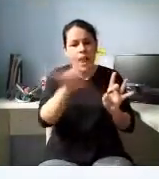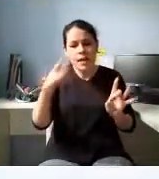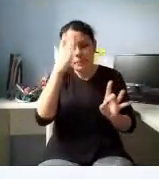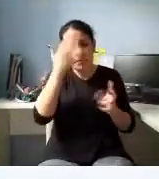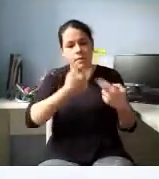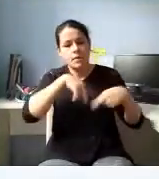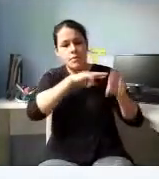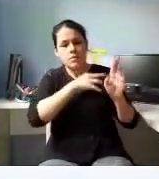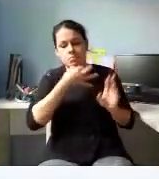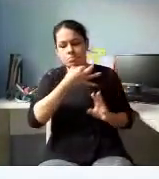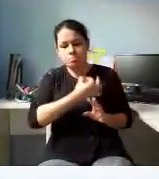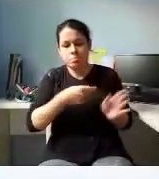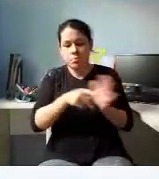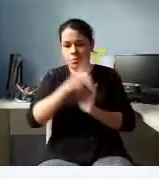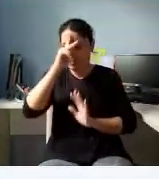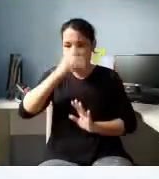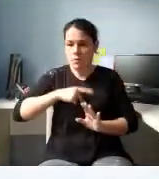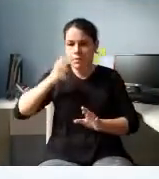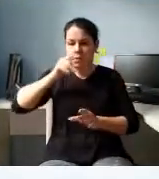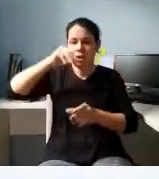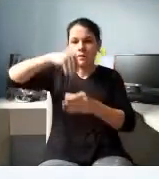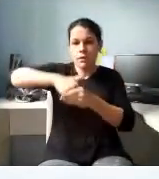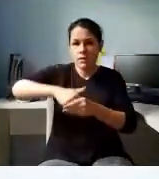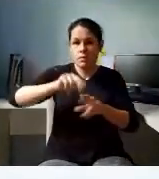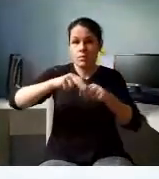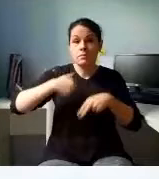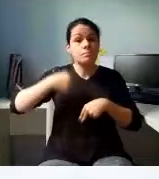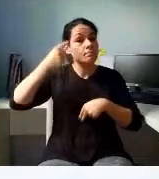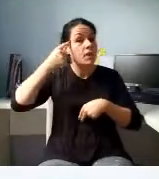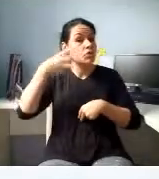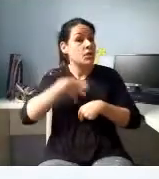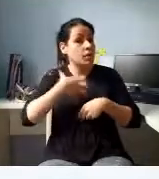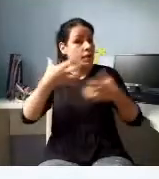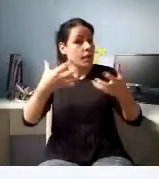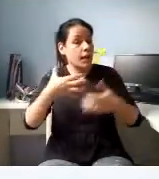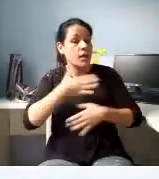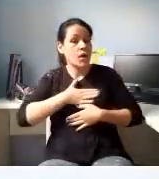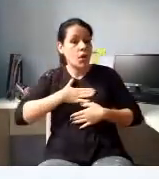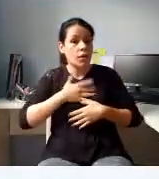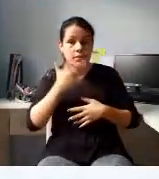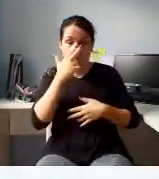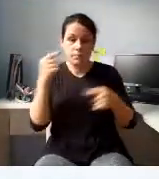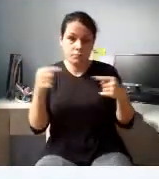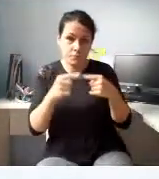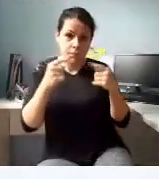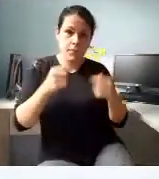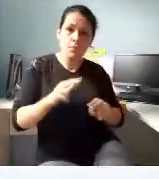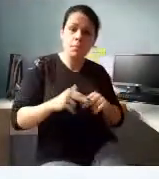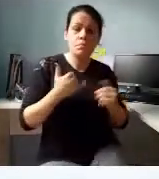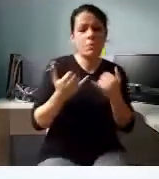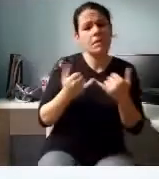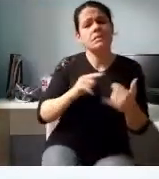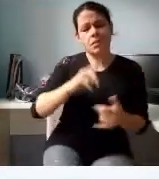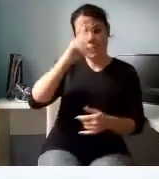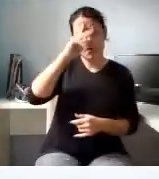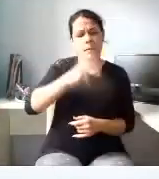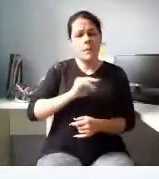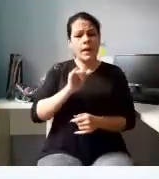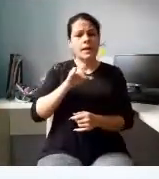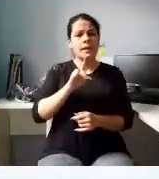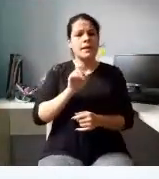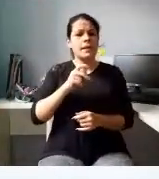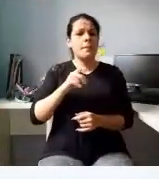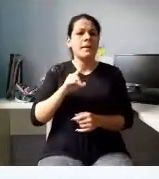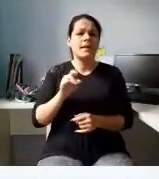sua emenda, destina ela e faz do jeito que quer. Então, isso criou uma certa independência para os parlamentares. Então, as bancadas